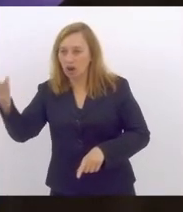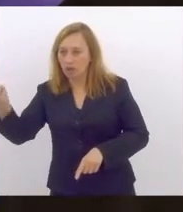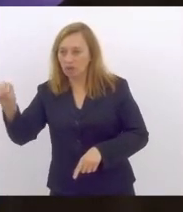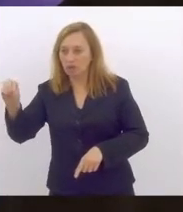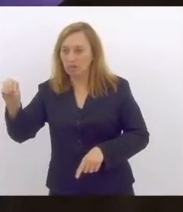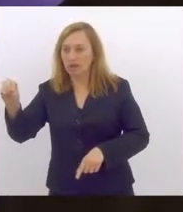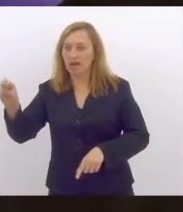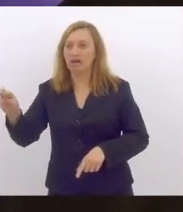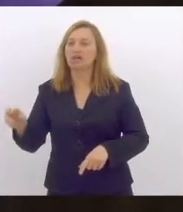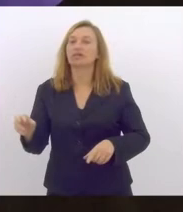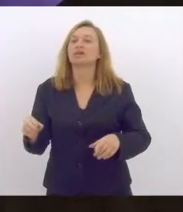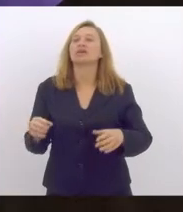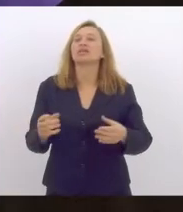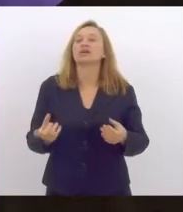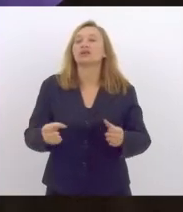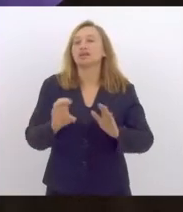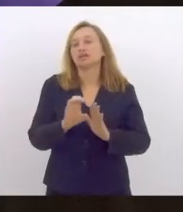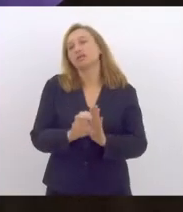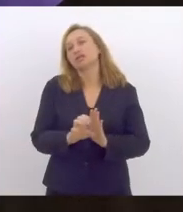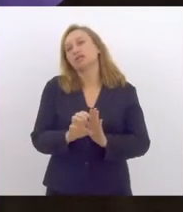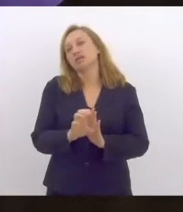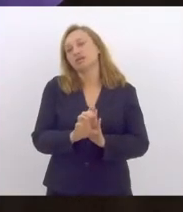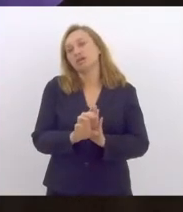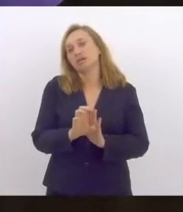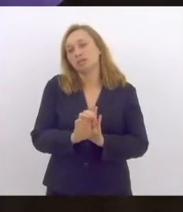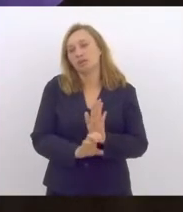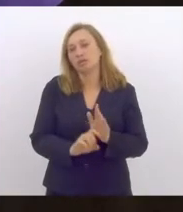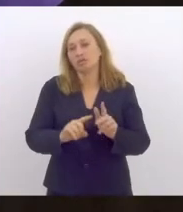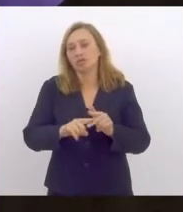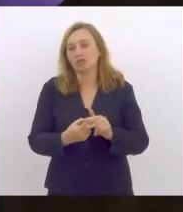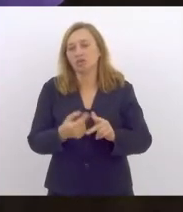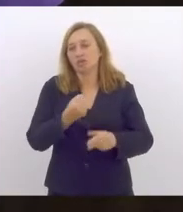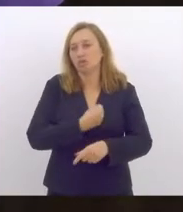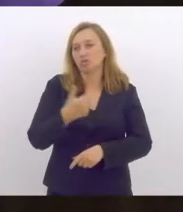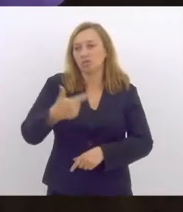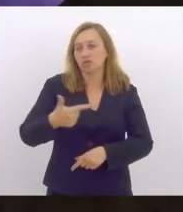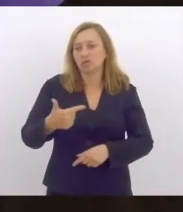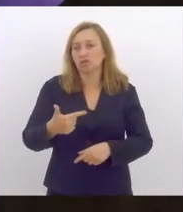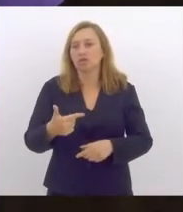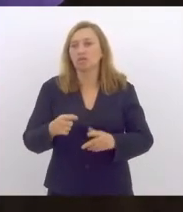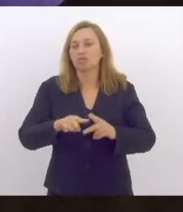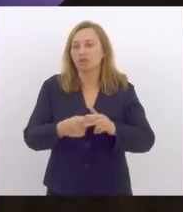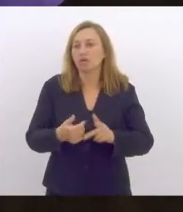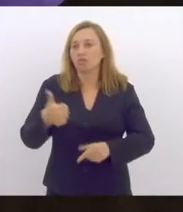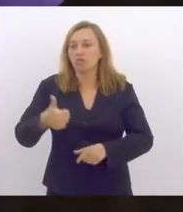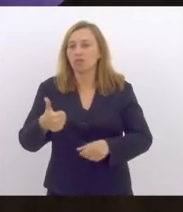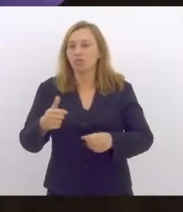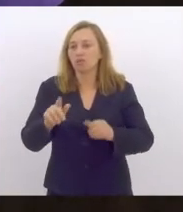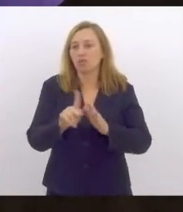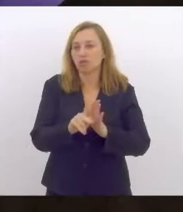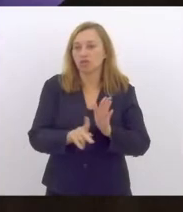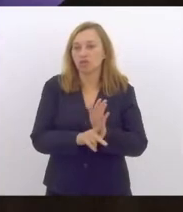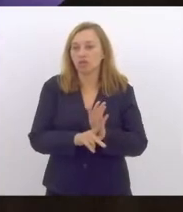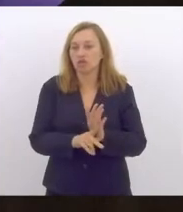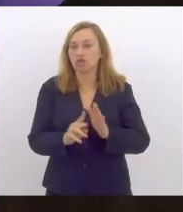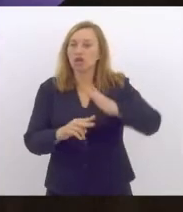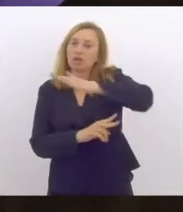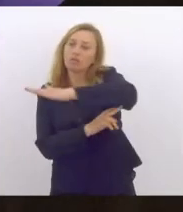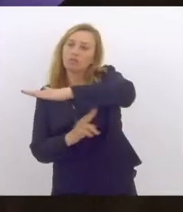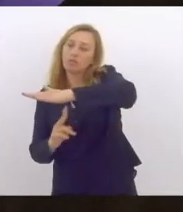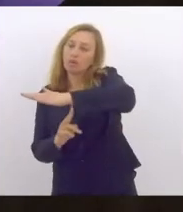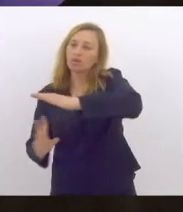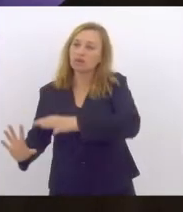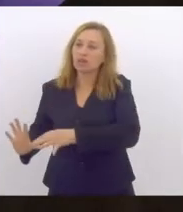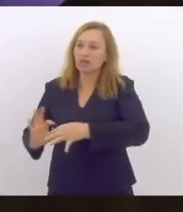número 2. Modifique-se o artigo 1º do projeto. Fica denominada ponte da